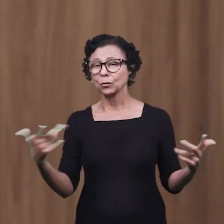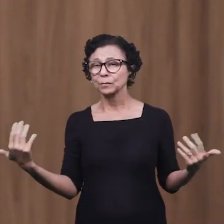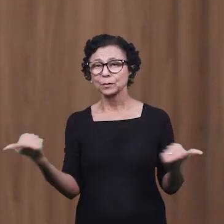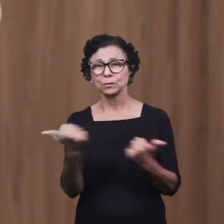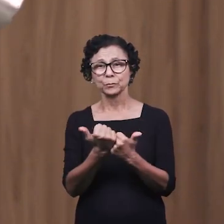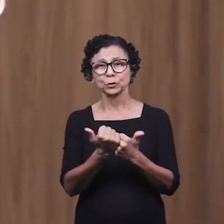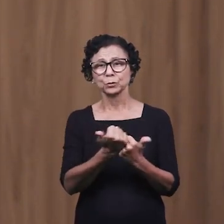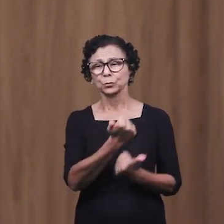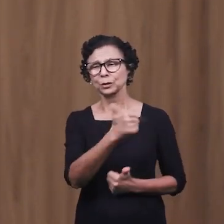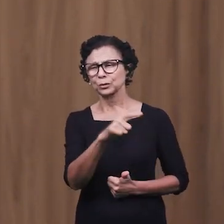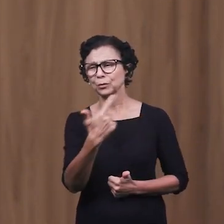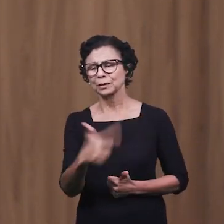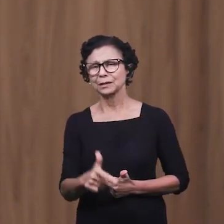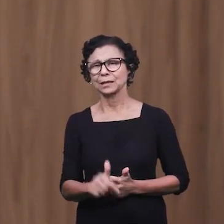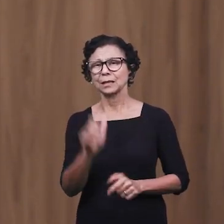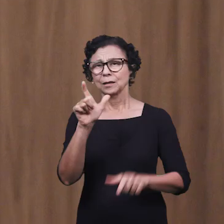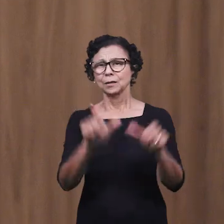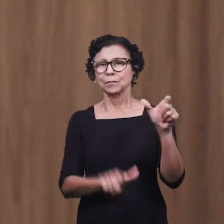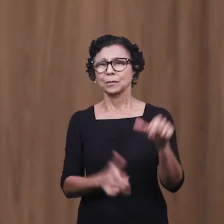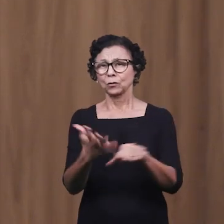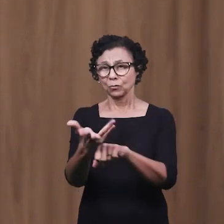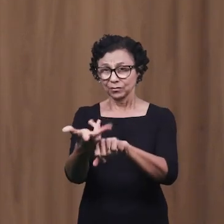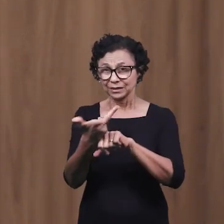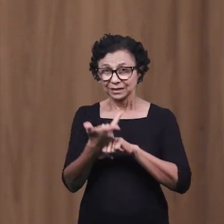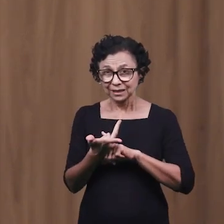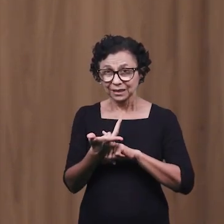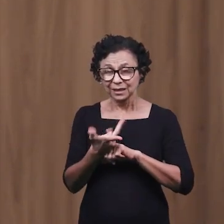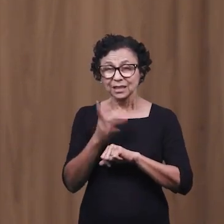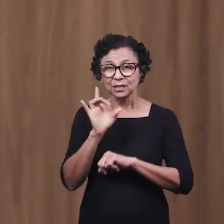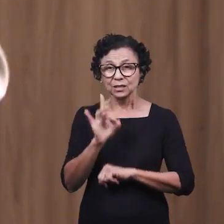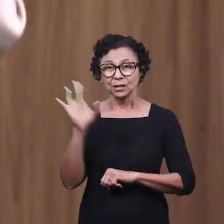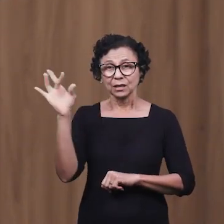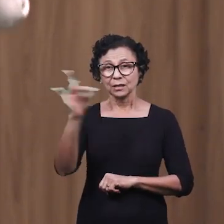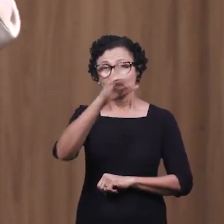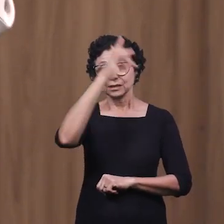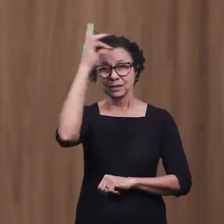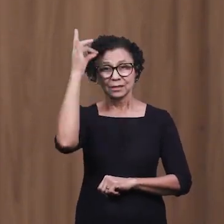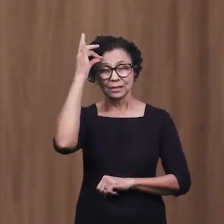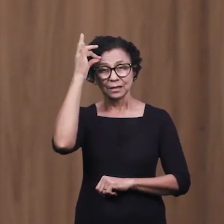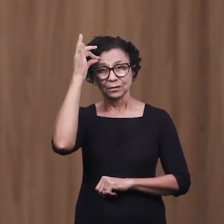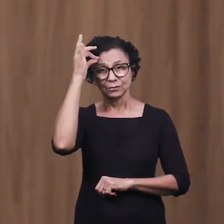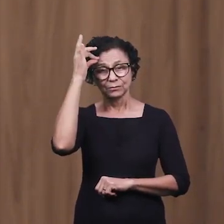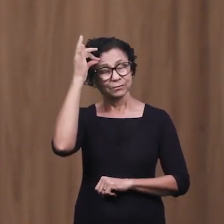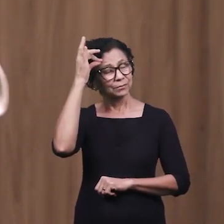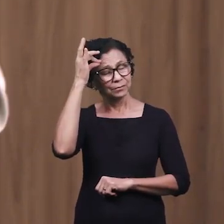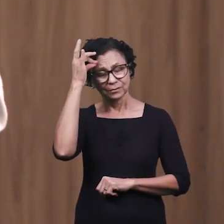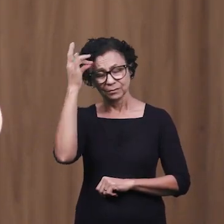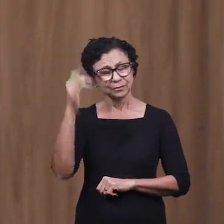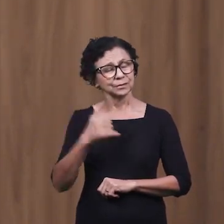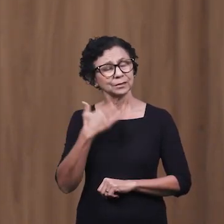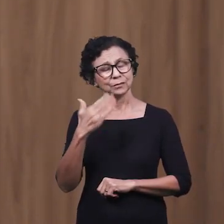outra coisa para convencer o homem hoje, só a revelação do Espírito Santo. Argumento não